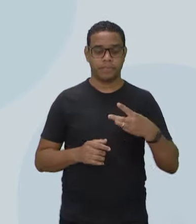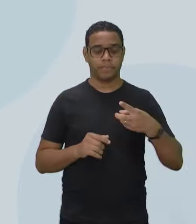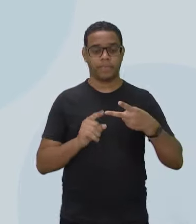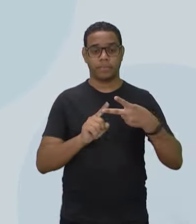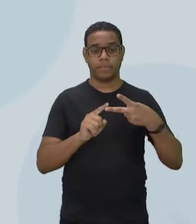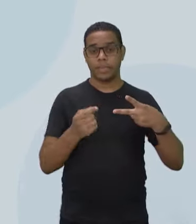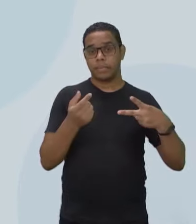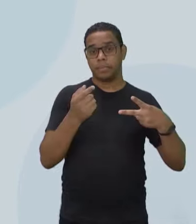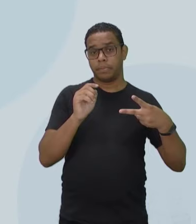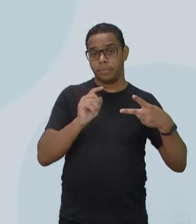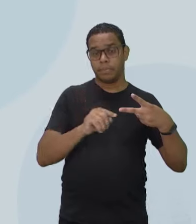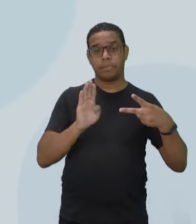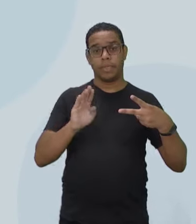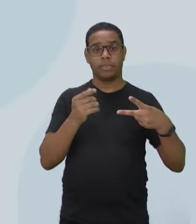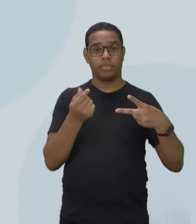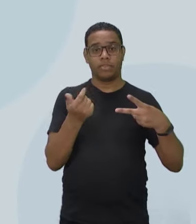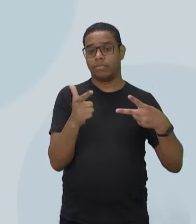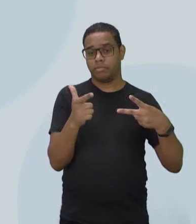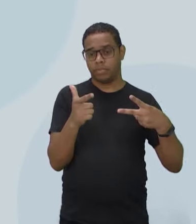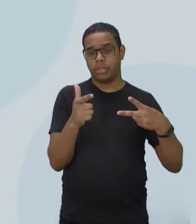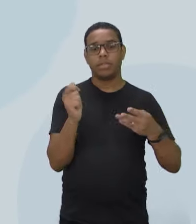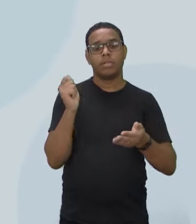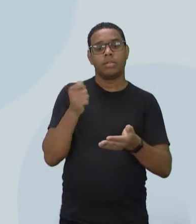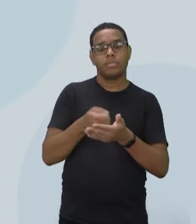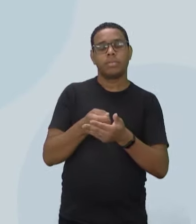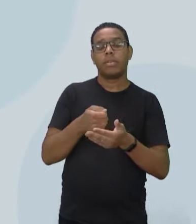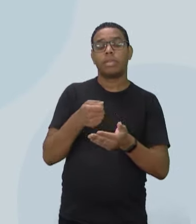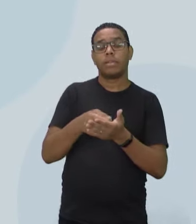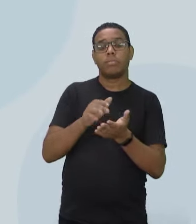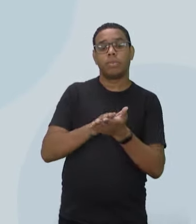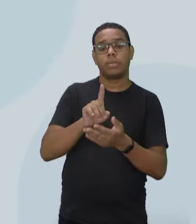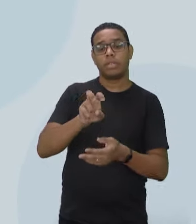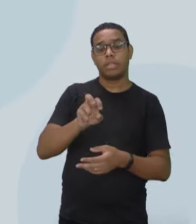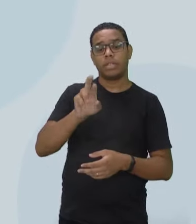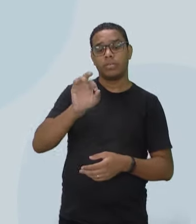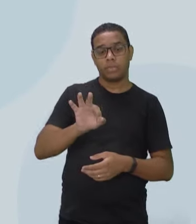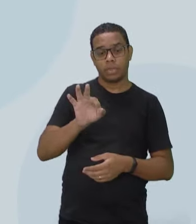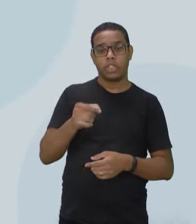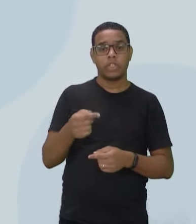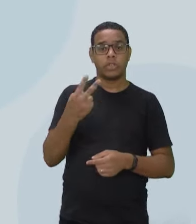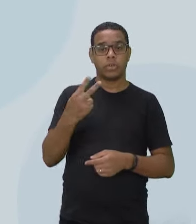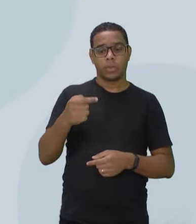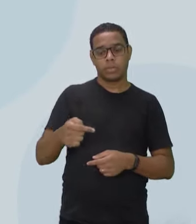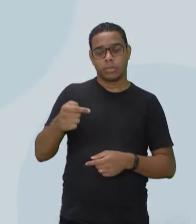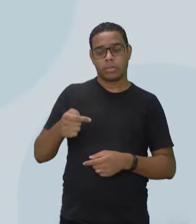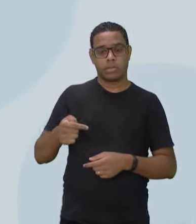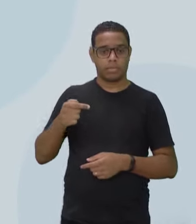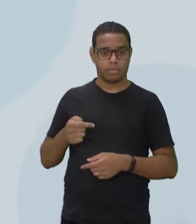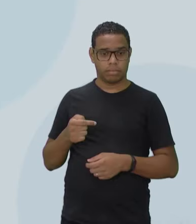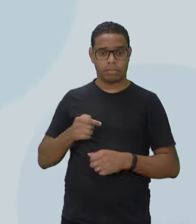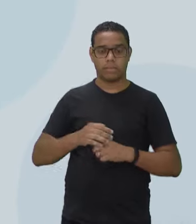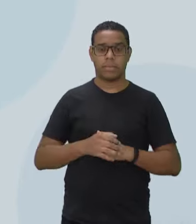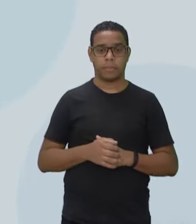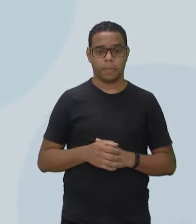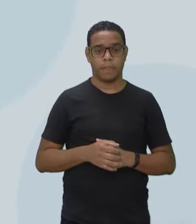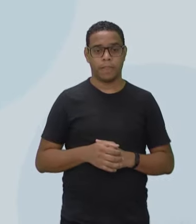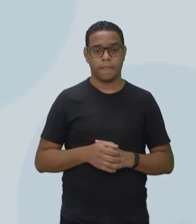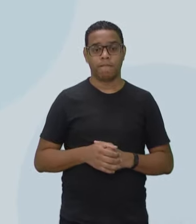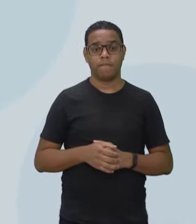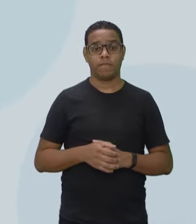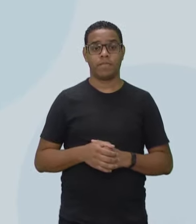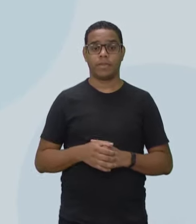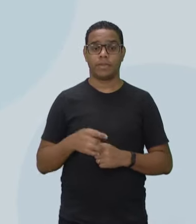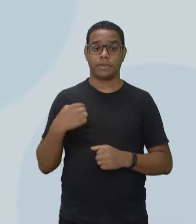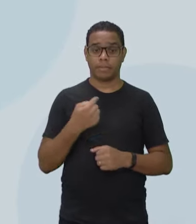B não tem dinheiro para pagar, uma multa de 15% e volte 2 casas. Então aqui, ó, se a